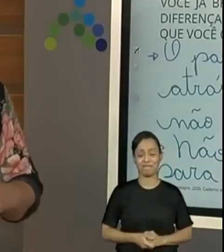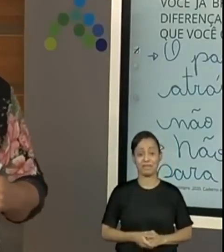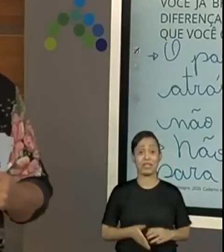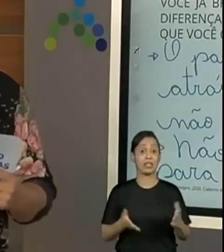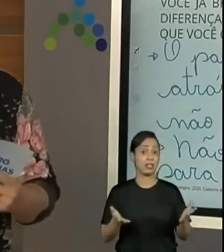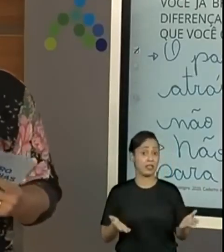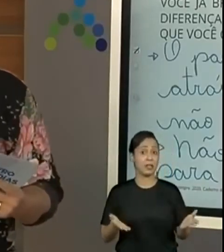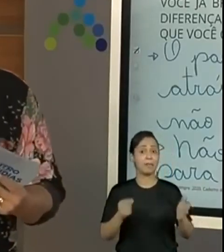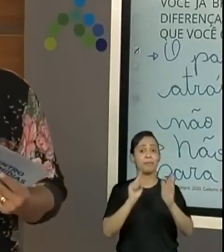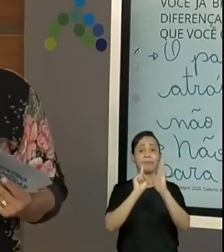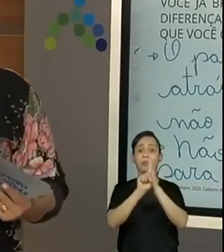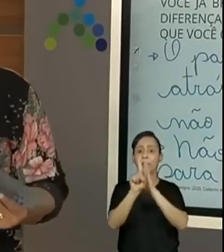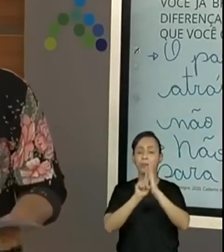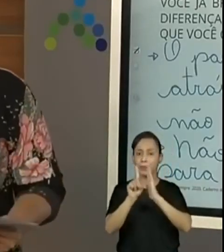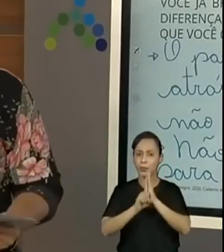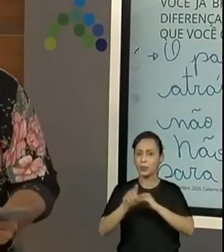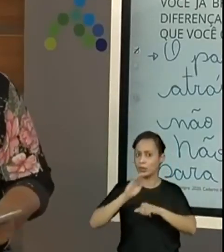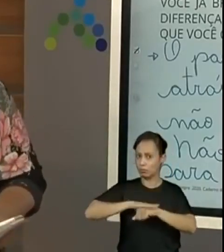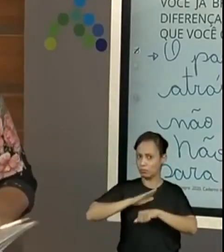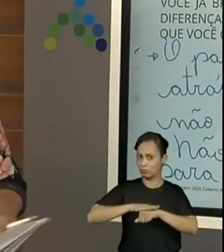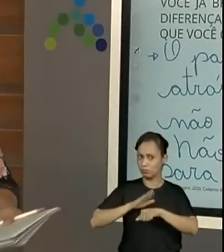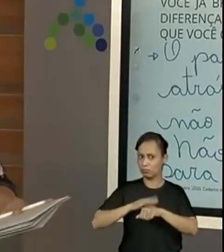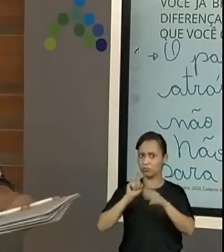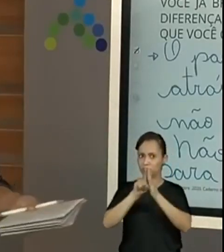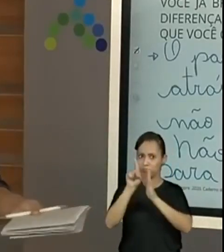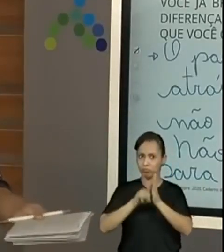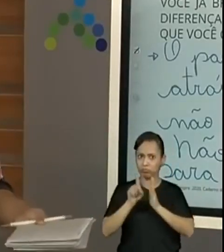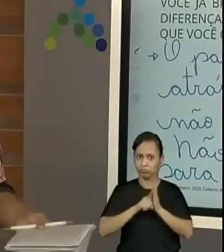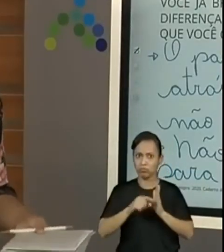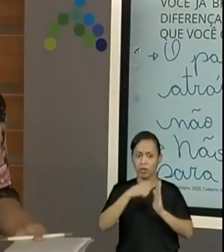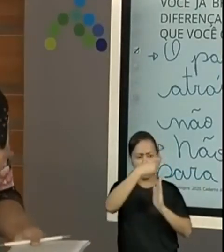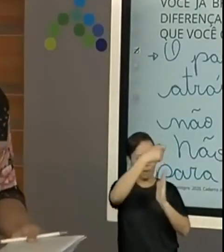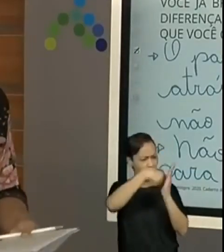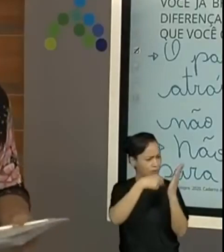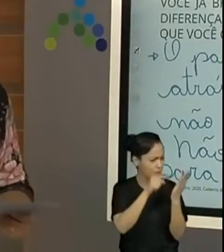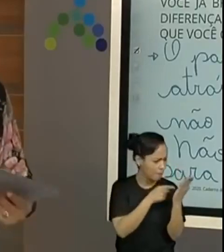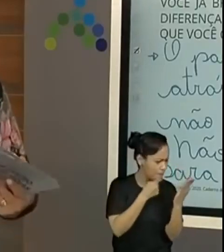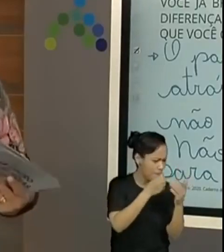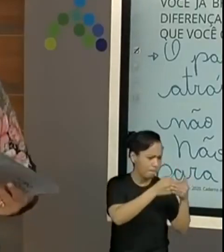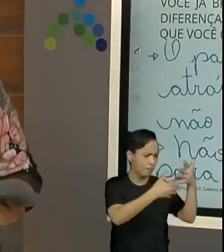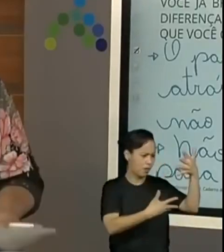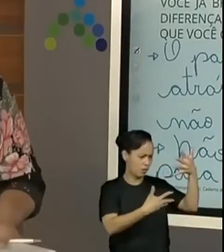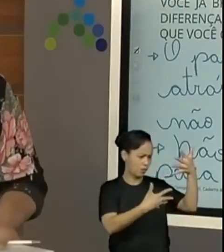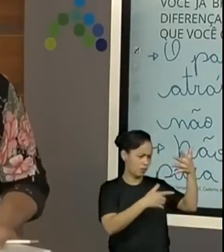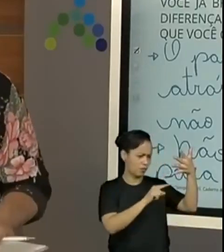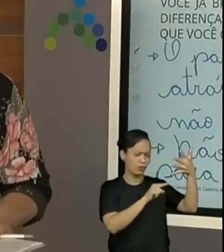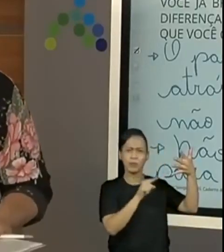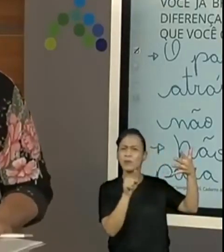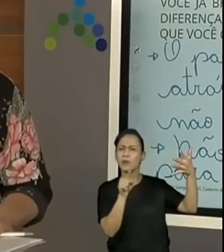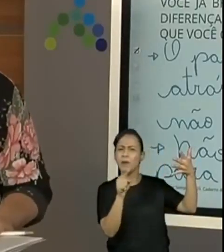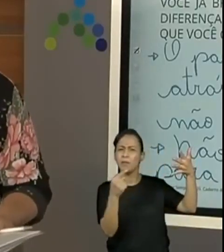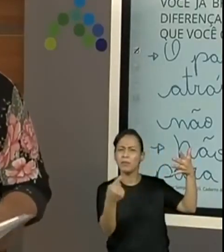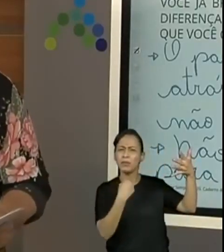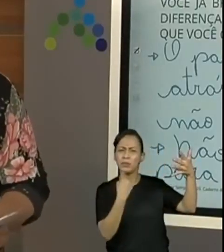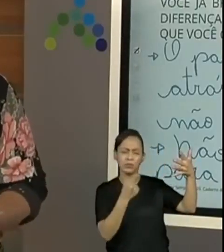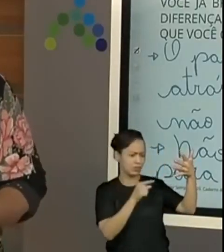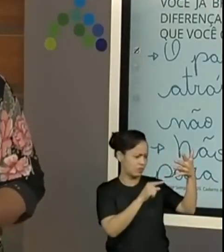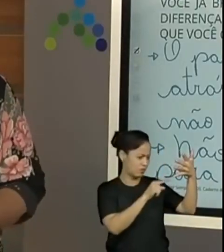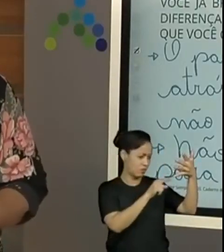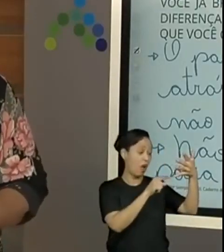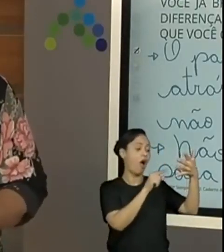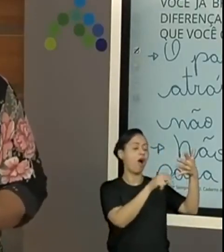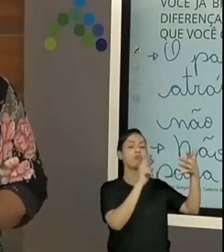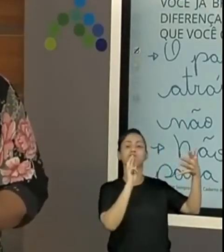lembrando, todas as perguntas que a professora fez, a gente ia lá, voltava no texto e localizava essa informação.